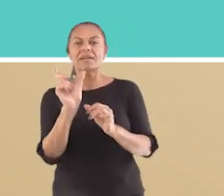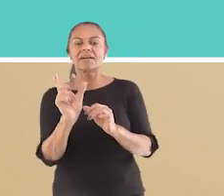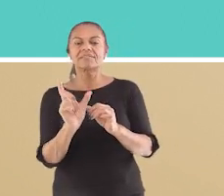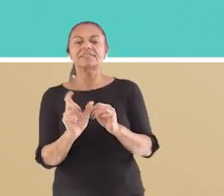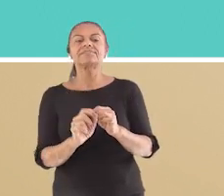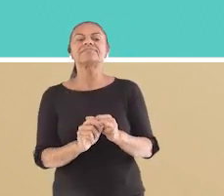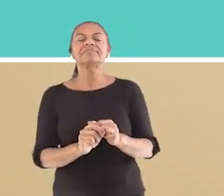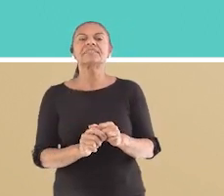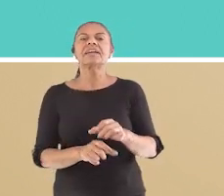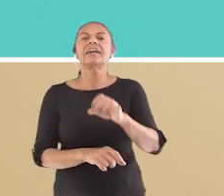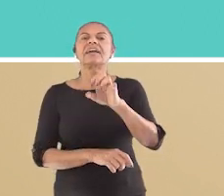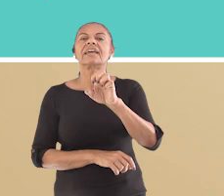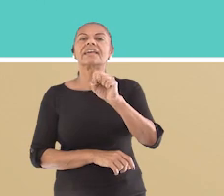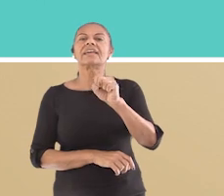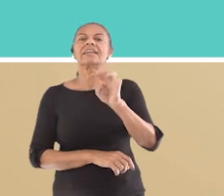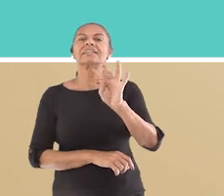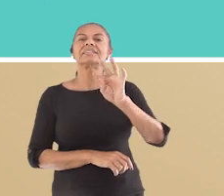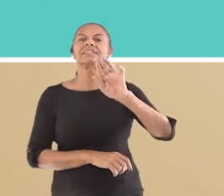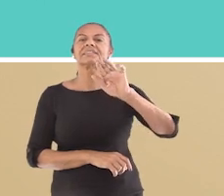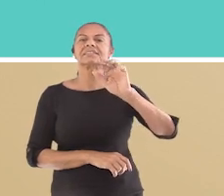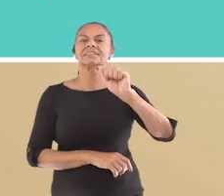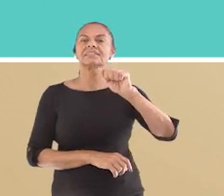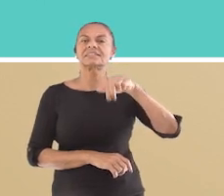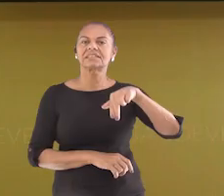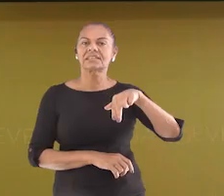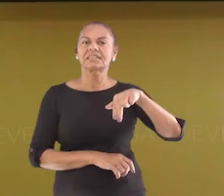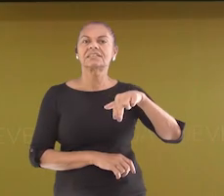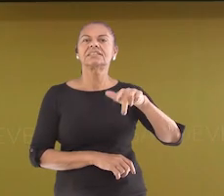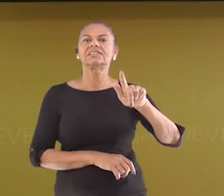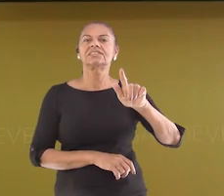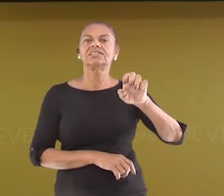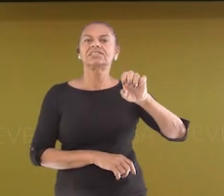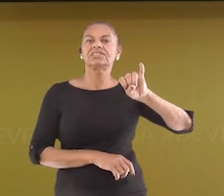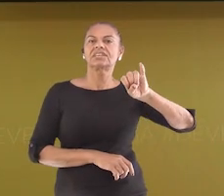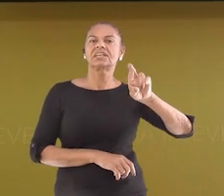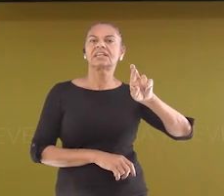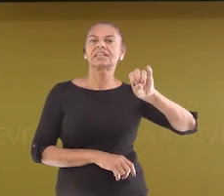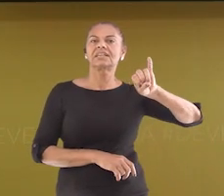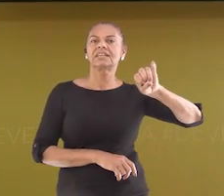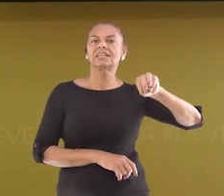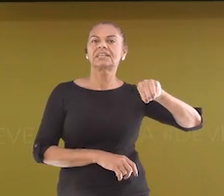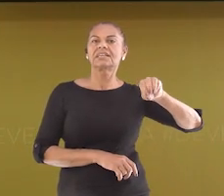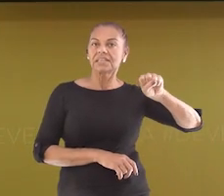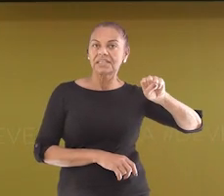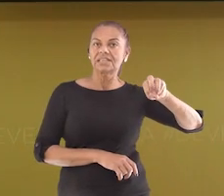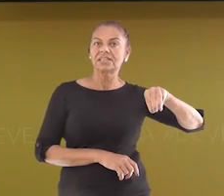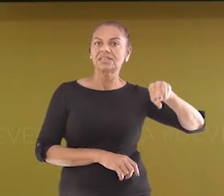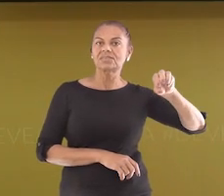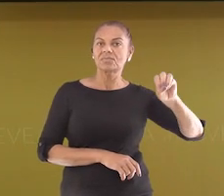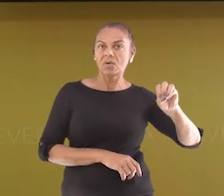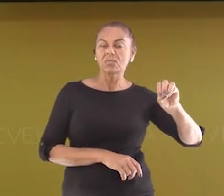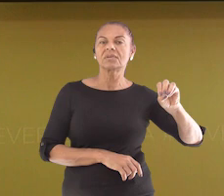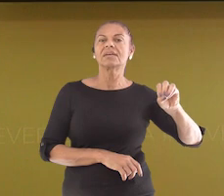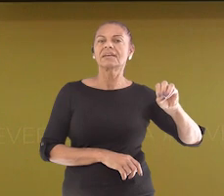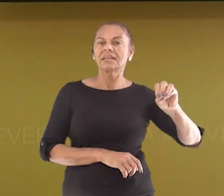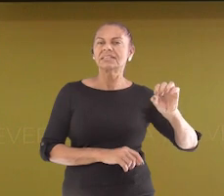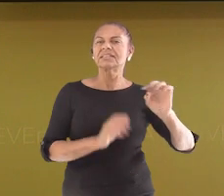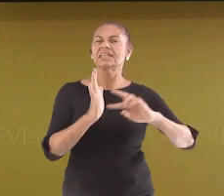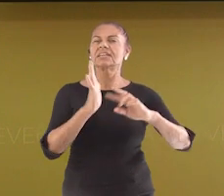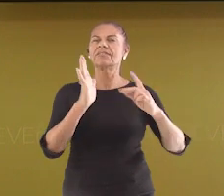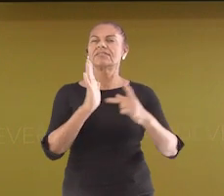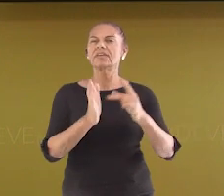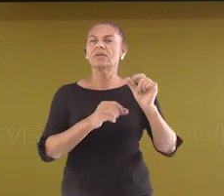sobre estrangeirismos, que fazem parte desse grupo. Estrangeirismo é um grupo dentro dos vícios de linguagem que